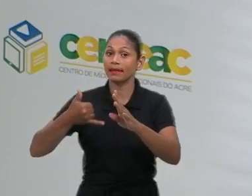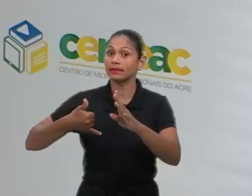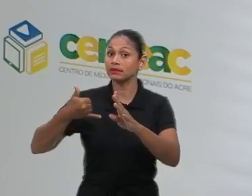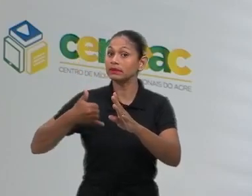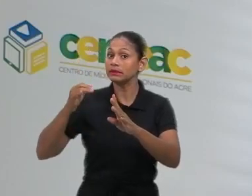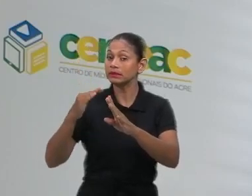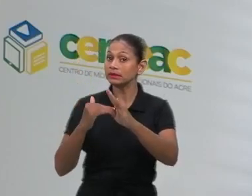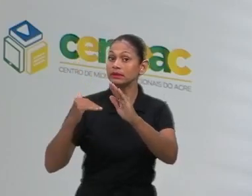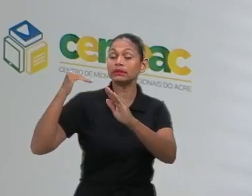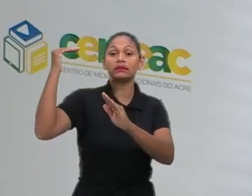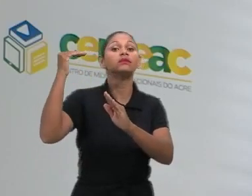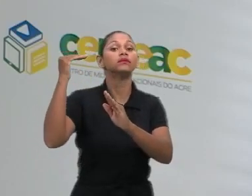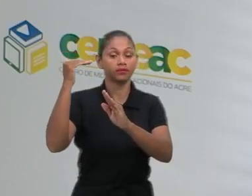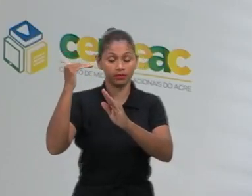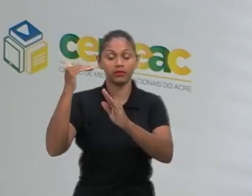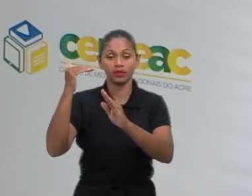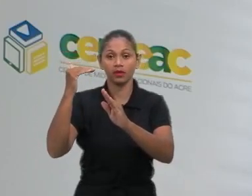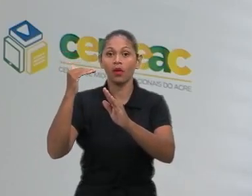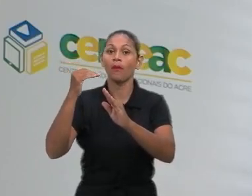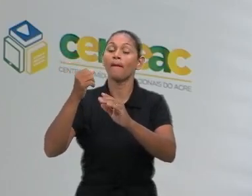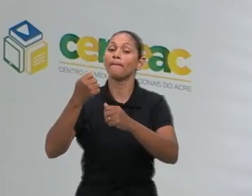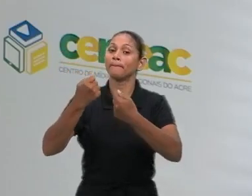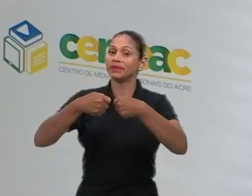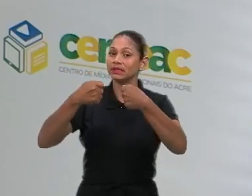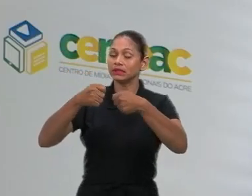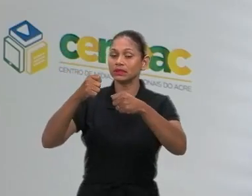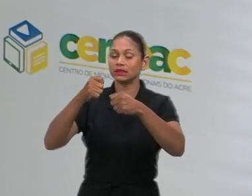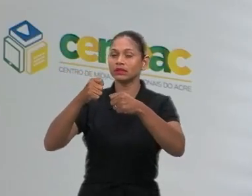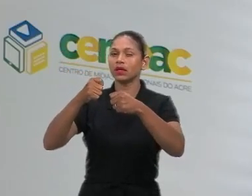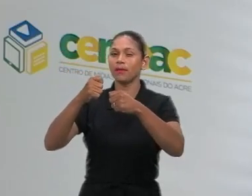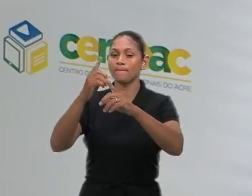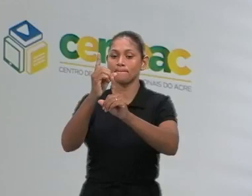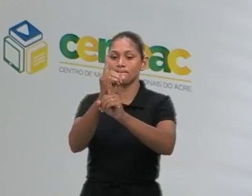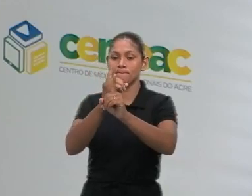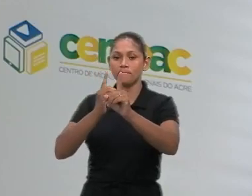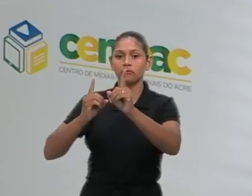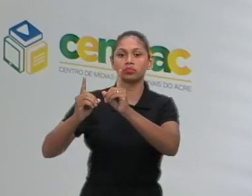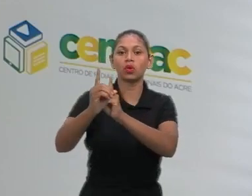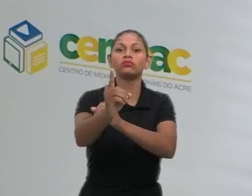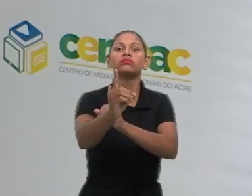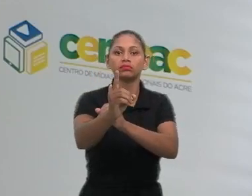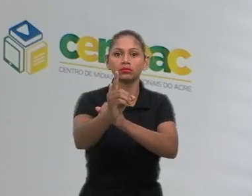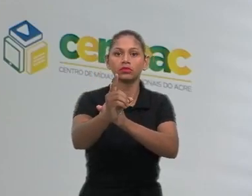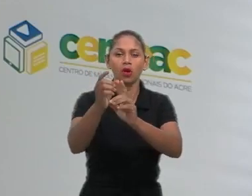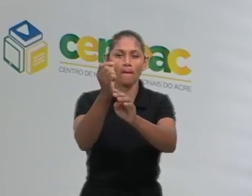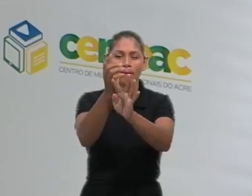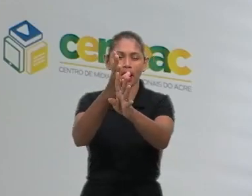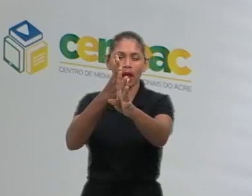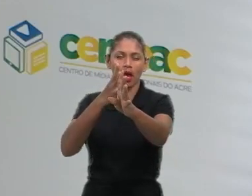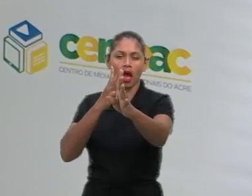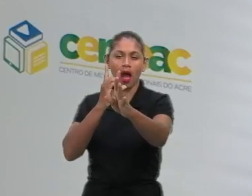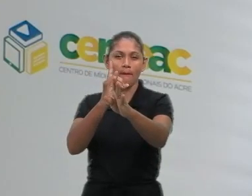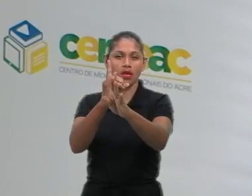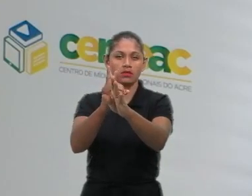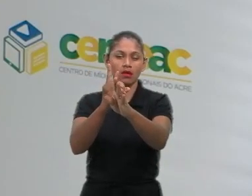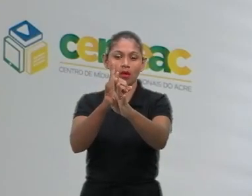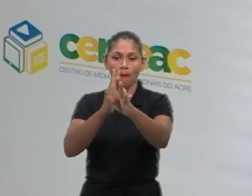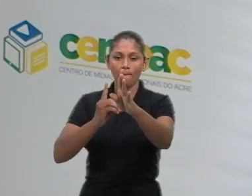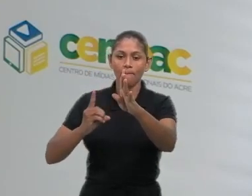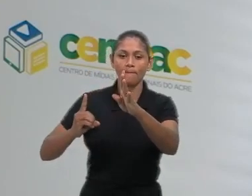que vai acontecer? Vai haver uma troca de posições na fila. E quando há essa troca de posições na fila, a gente diz que temos uma